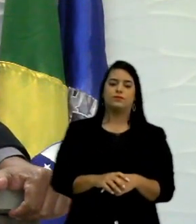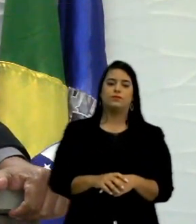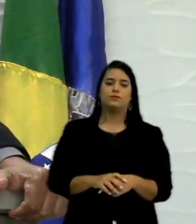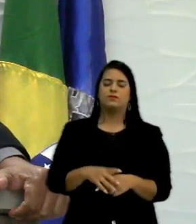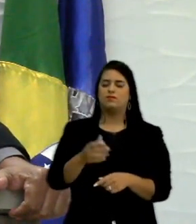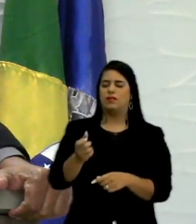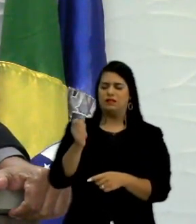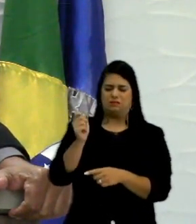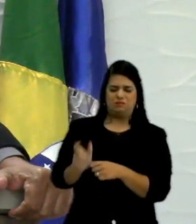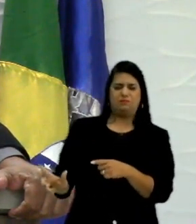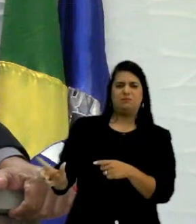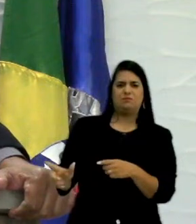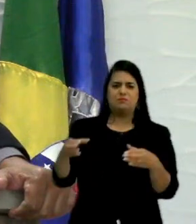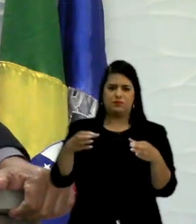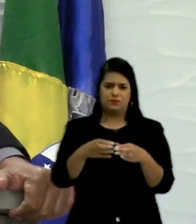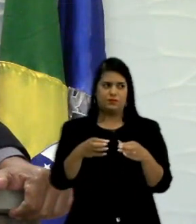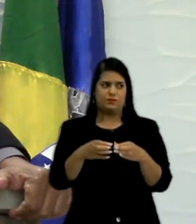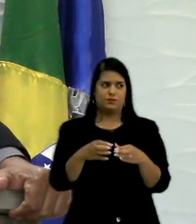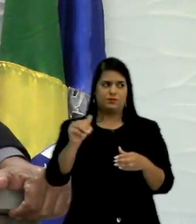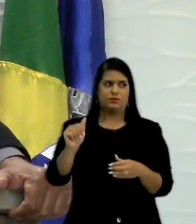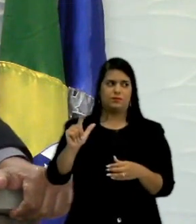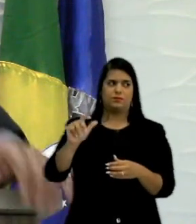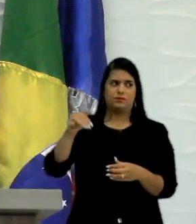Almeida da prefeitura.